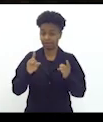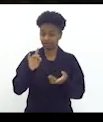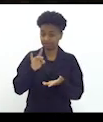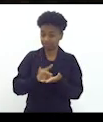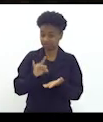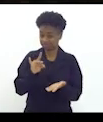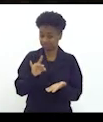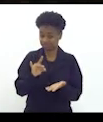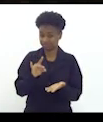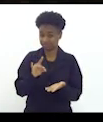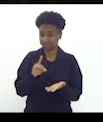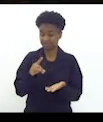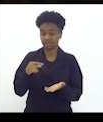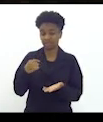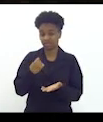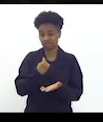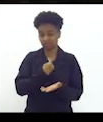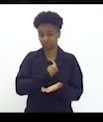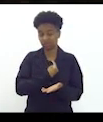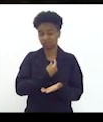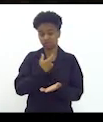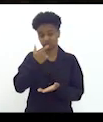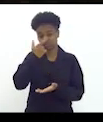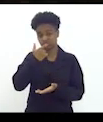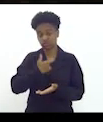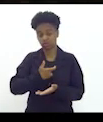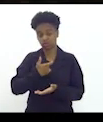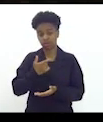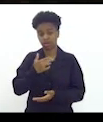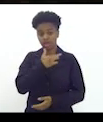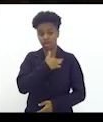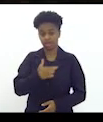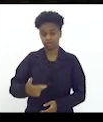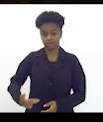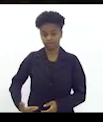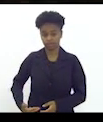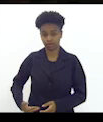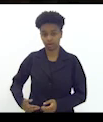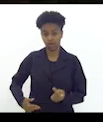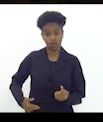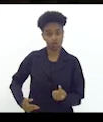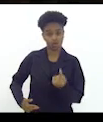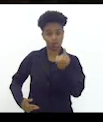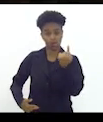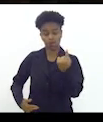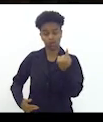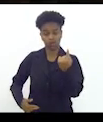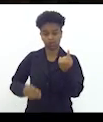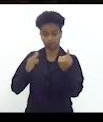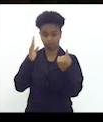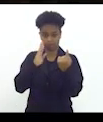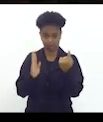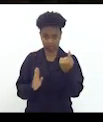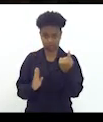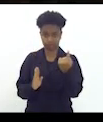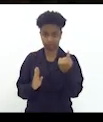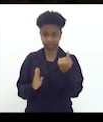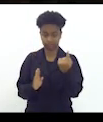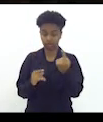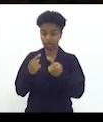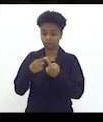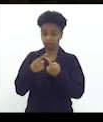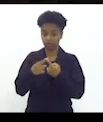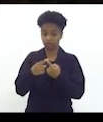prática nós somos a República Unitária do Brasil. A